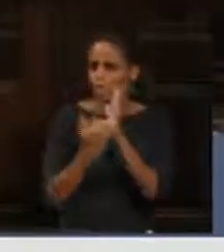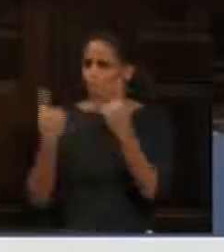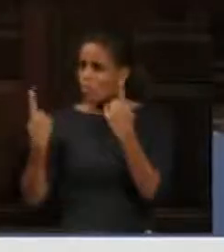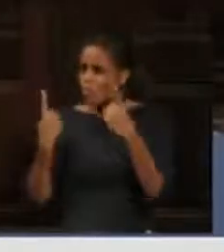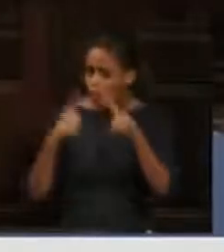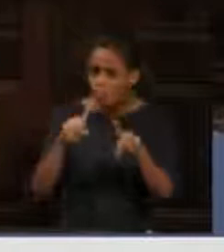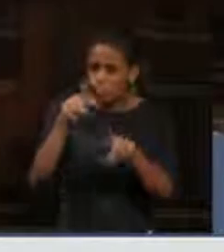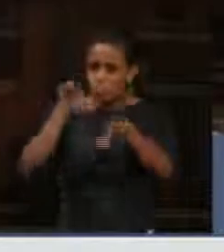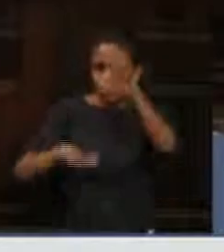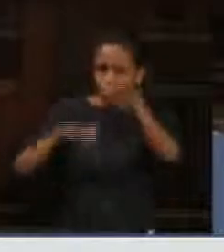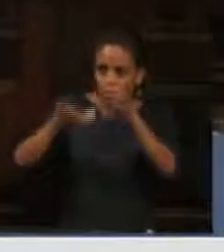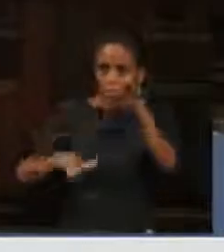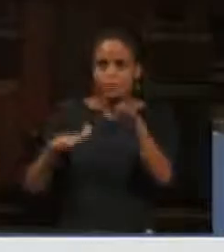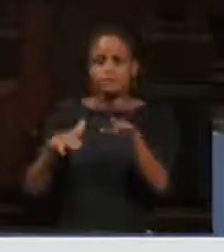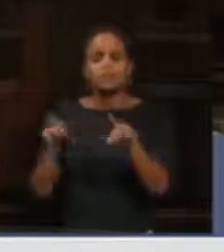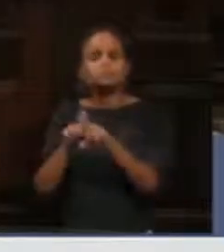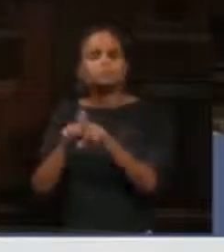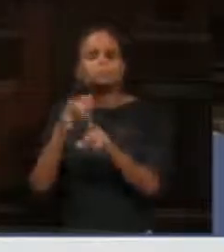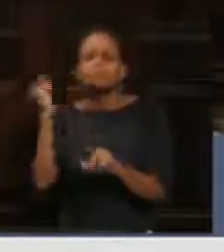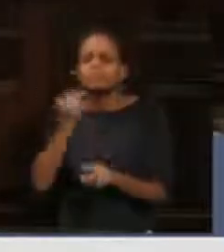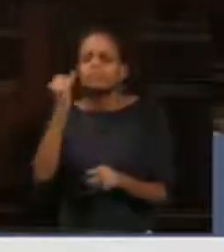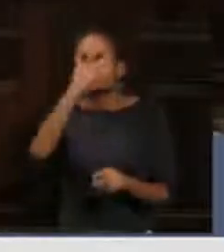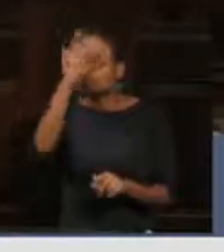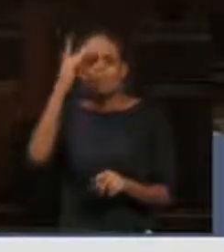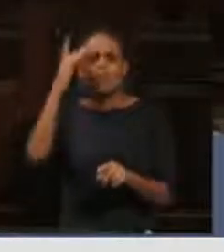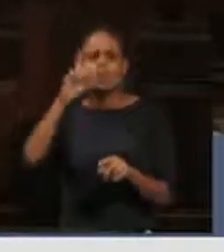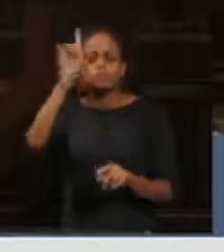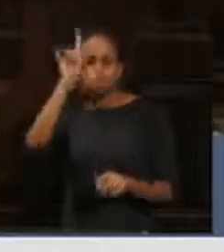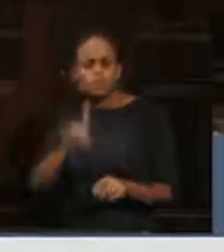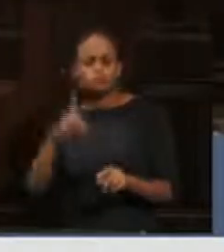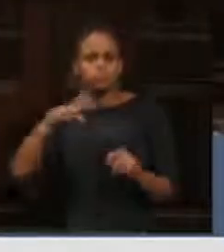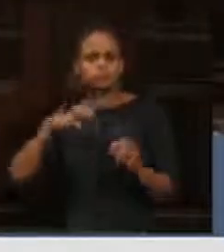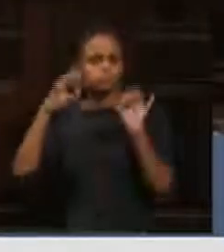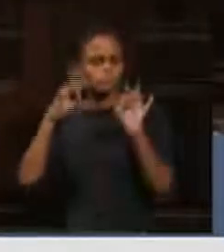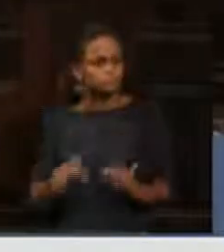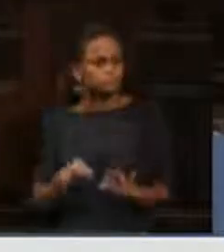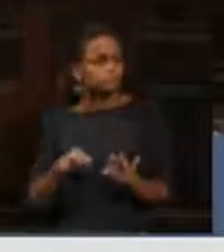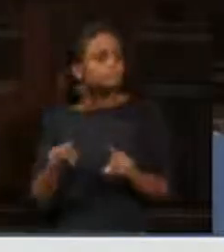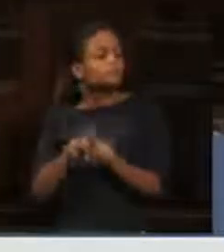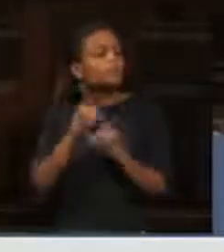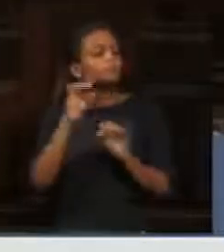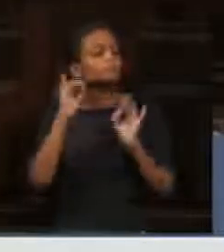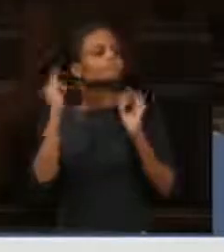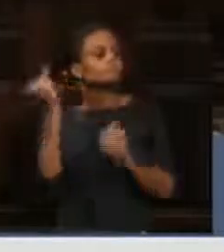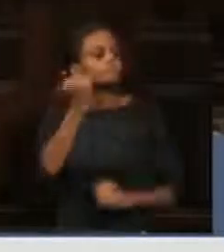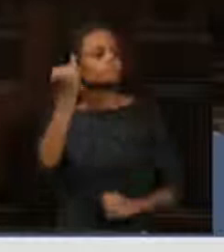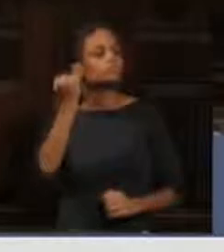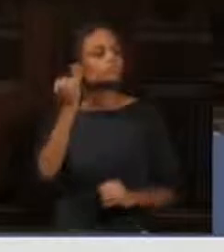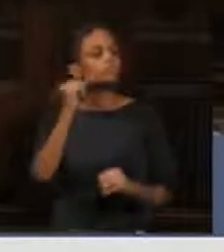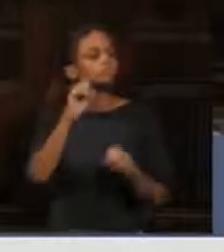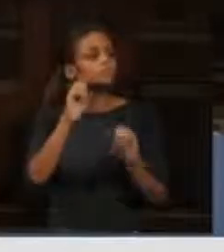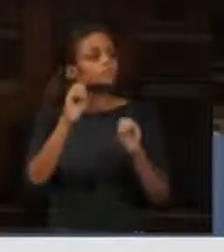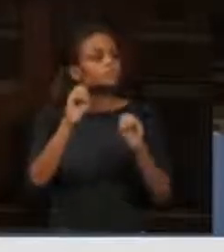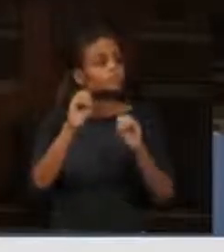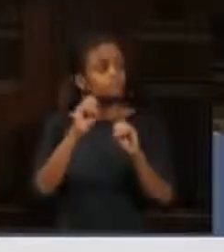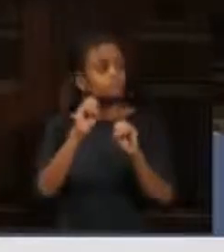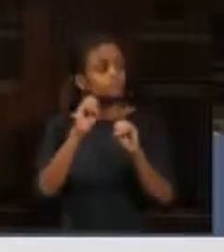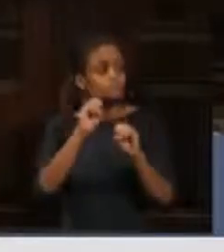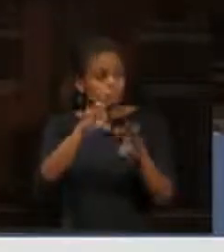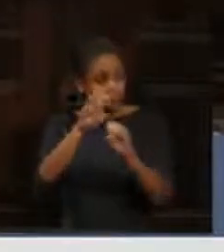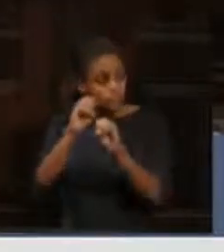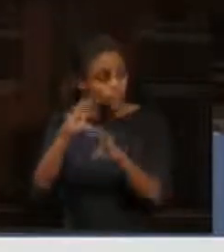às desigualdades, de garantia dos direitos da população e, em especial, orientamos o governo